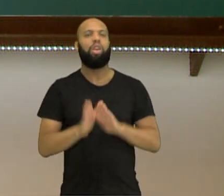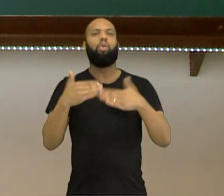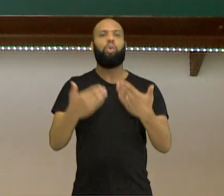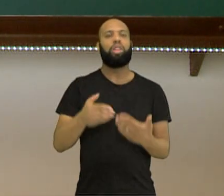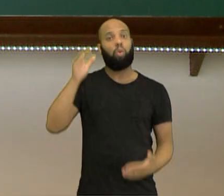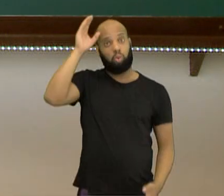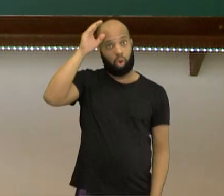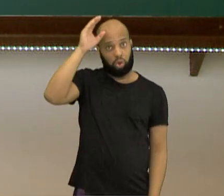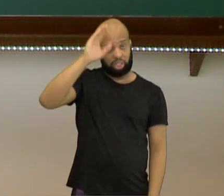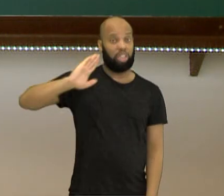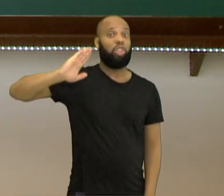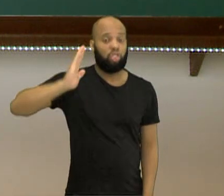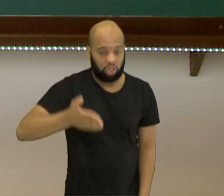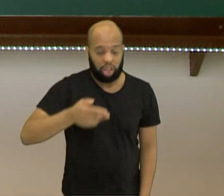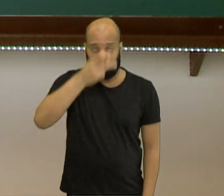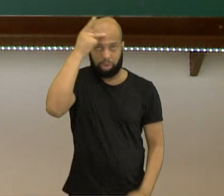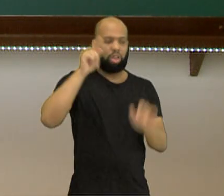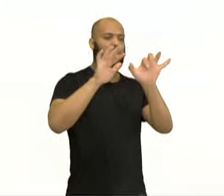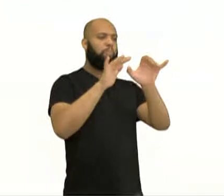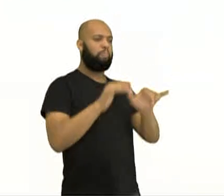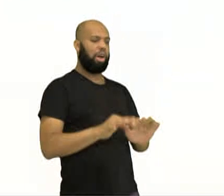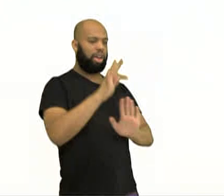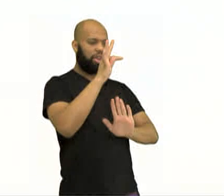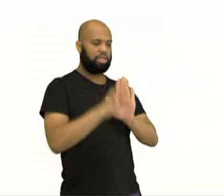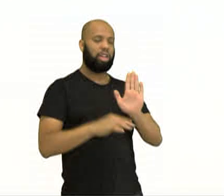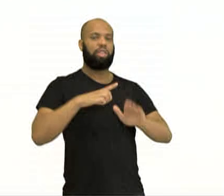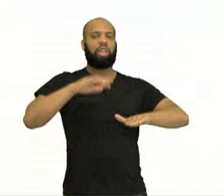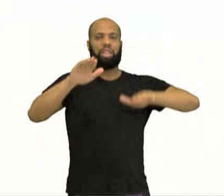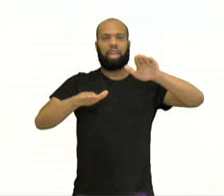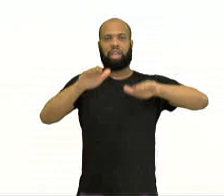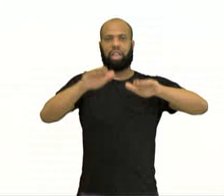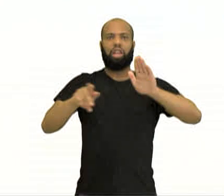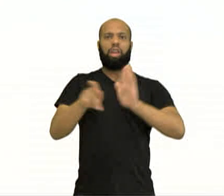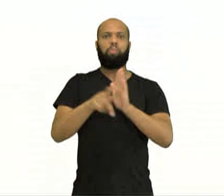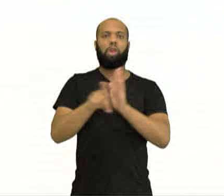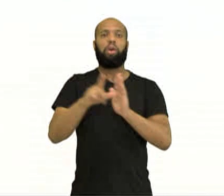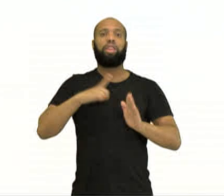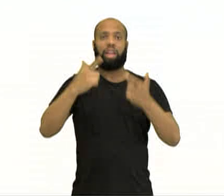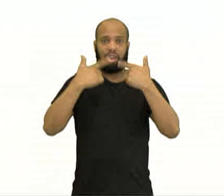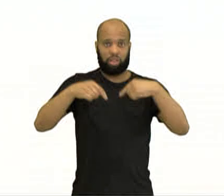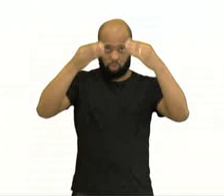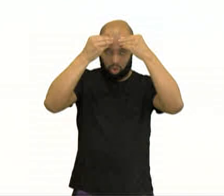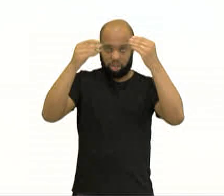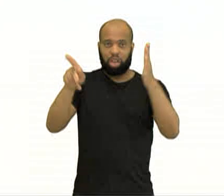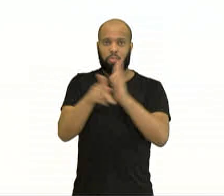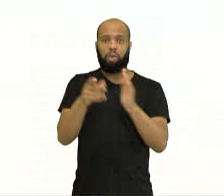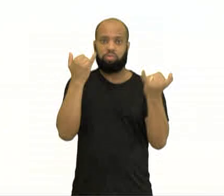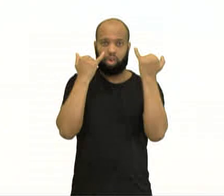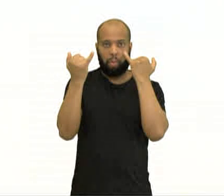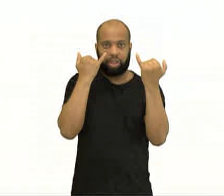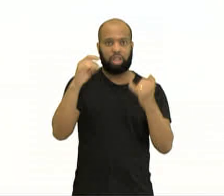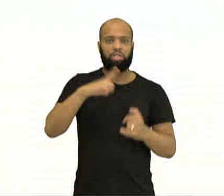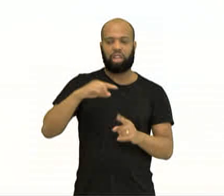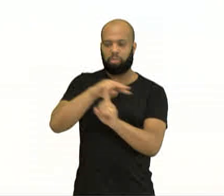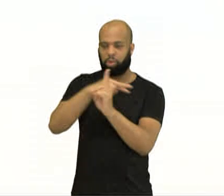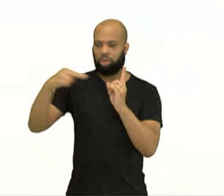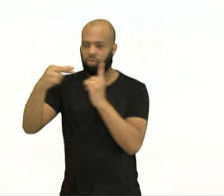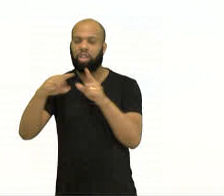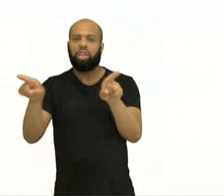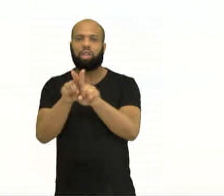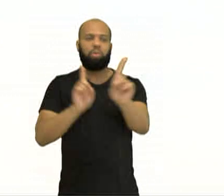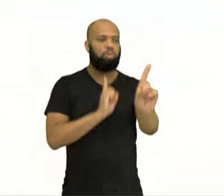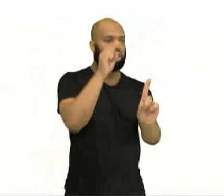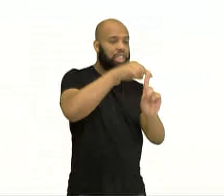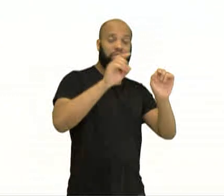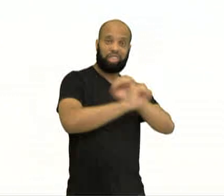Consciente disso, quem escreve o texto equilibra a linguagem informativa entre o subjetivo e o objetivo,